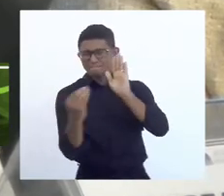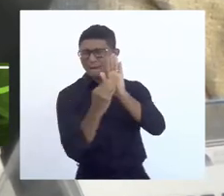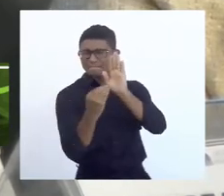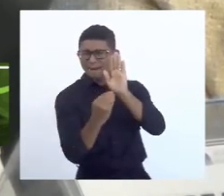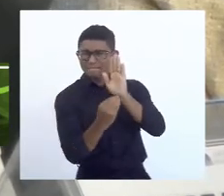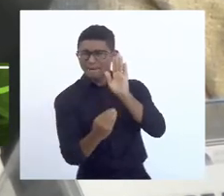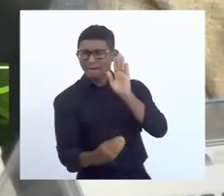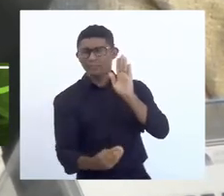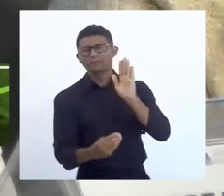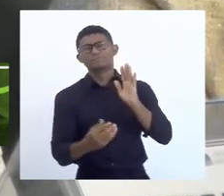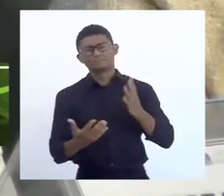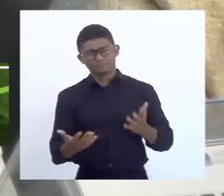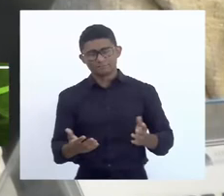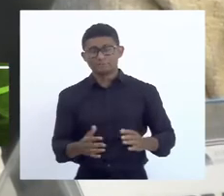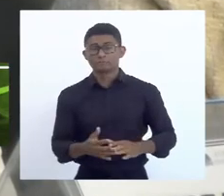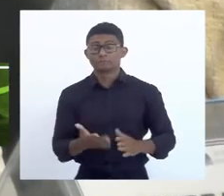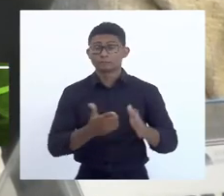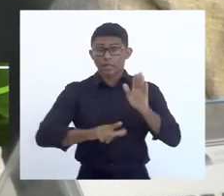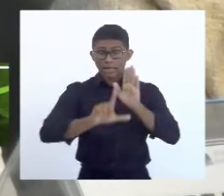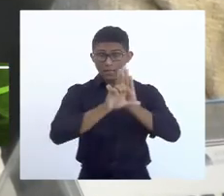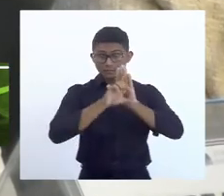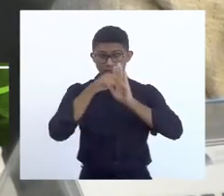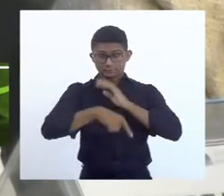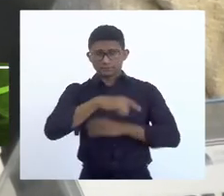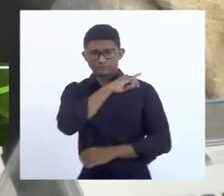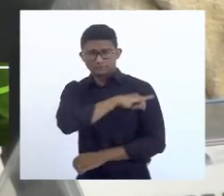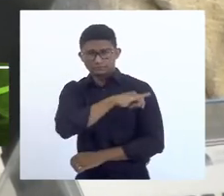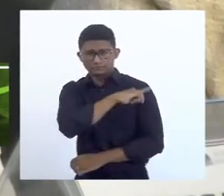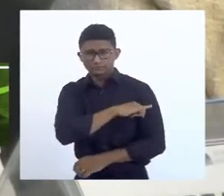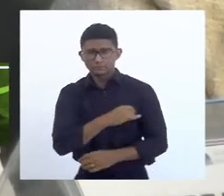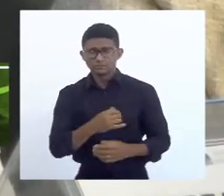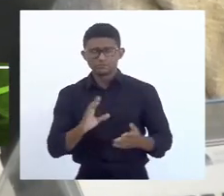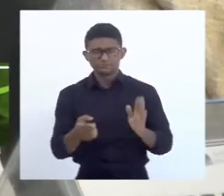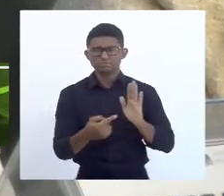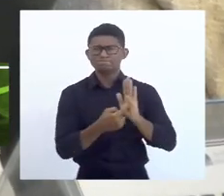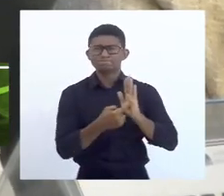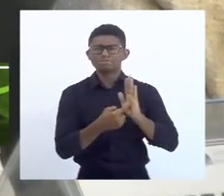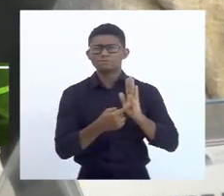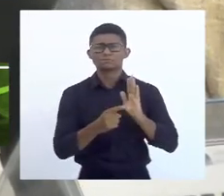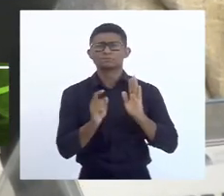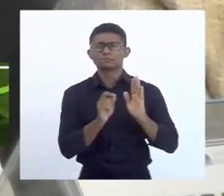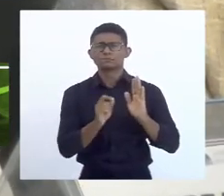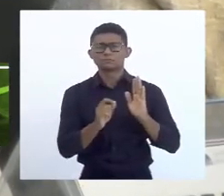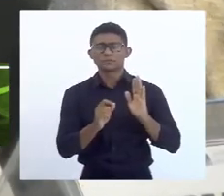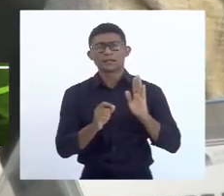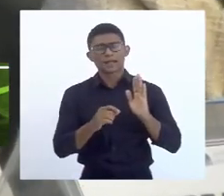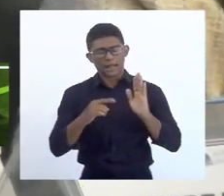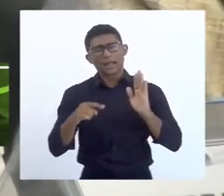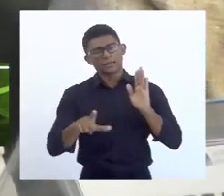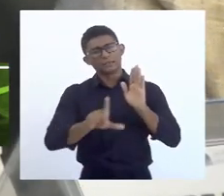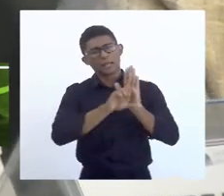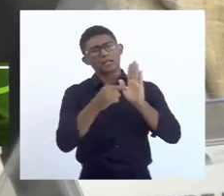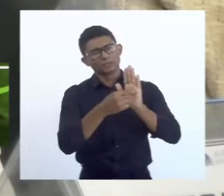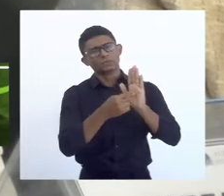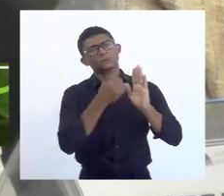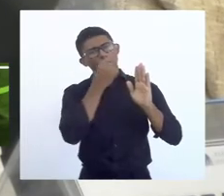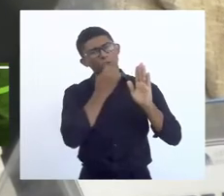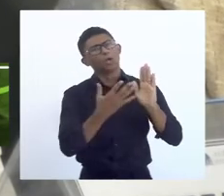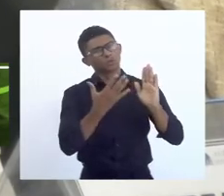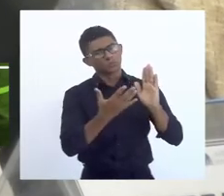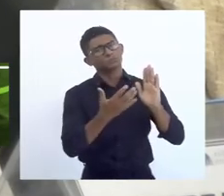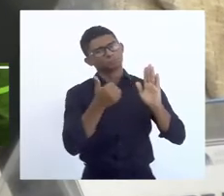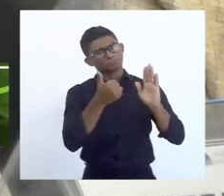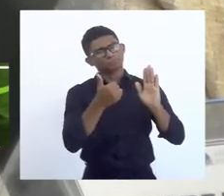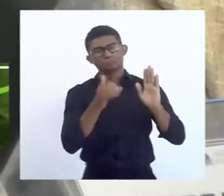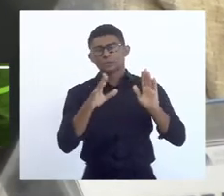vez que a legislação que a gente já tem em vigor aqui no Estado do Rio de Janeiro, ela é bastante completa, diferente da